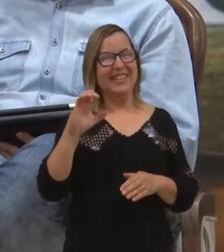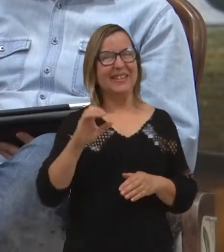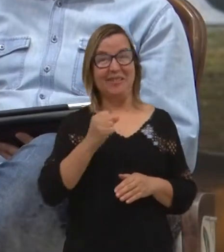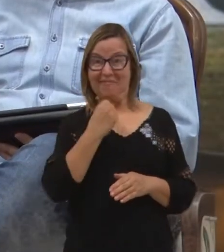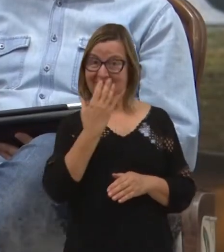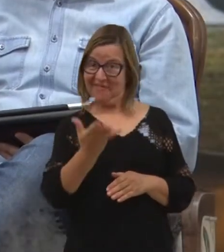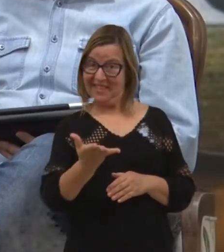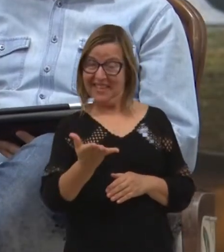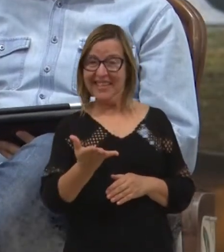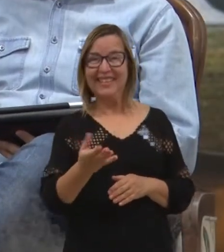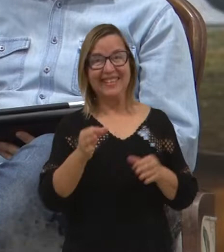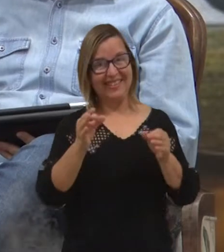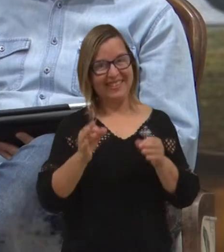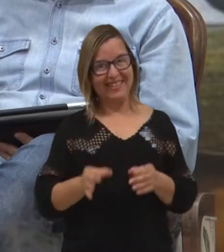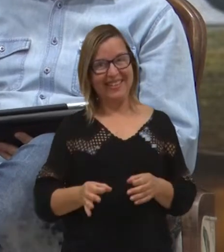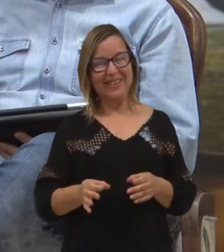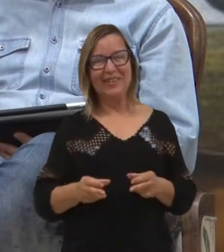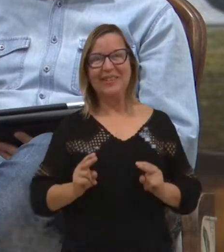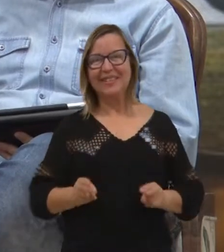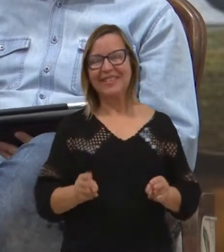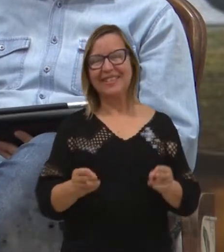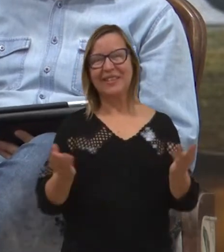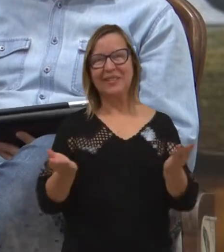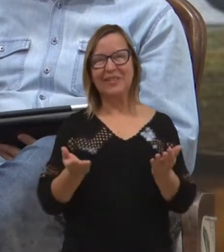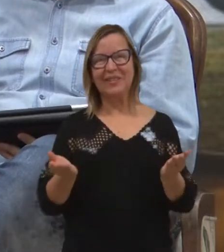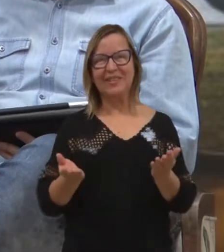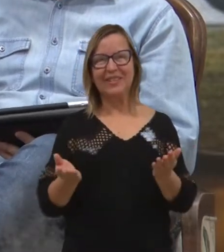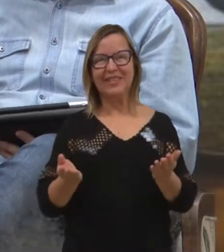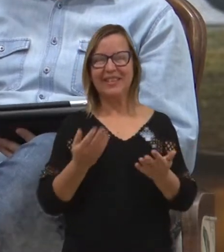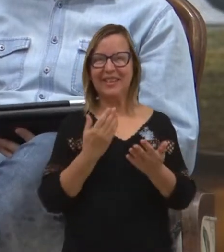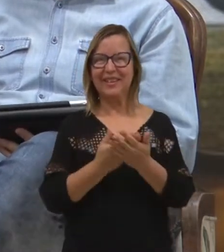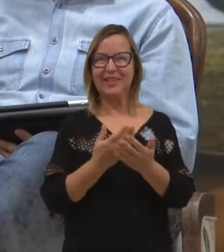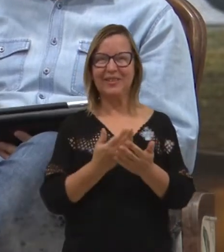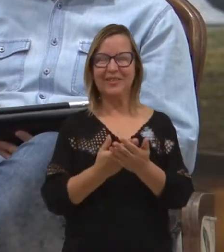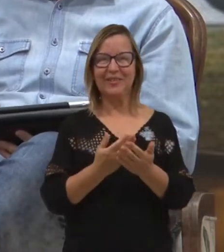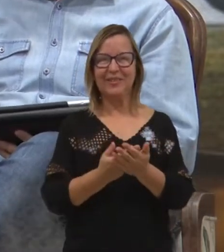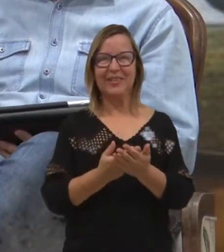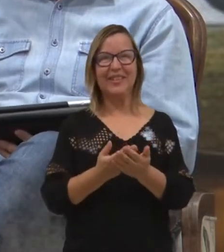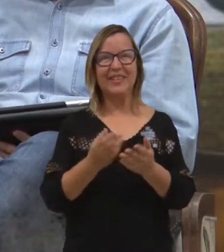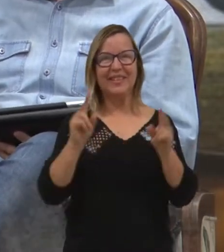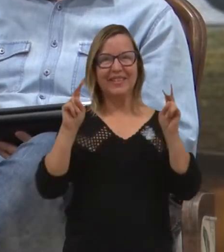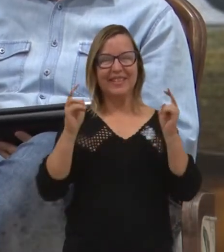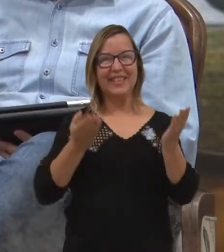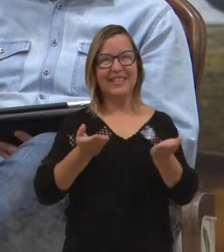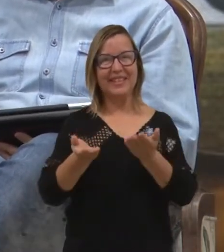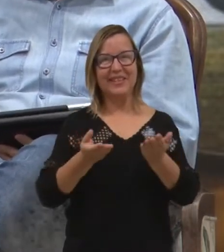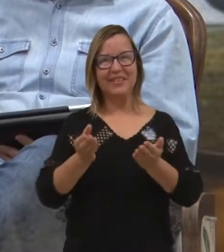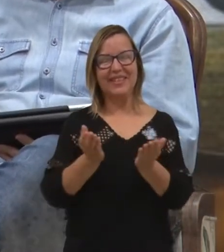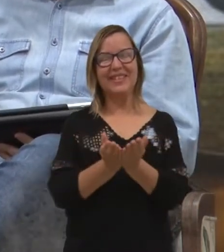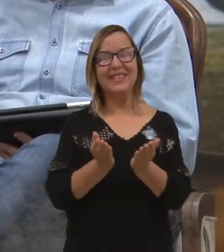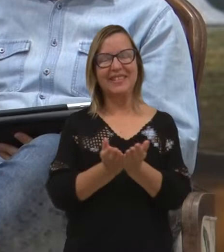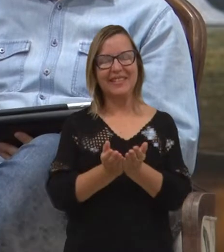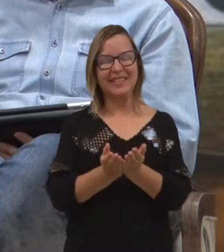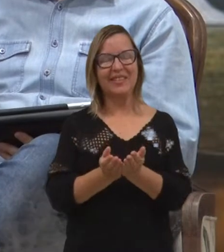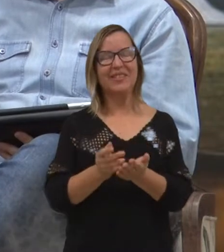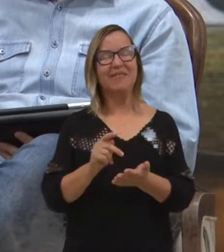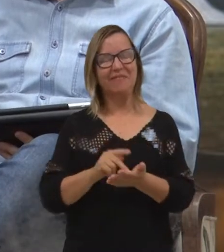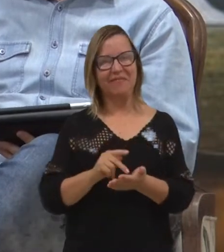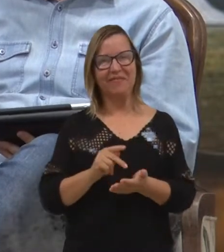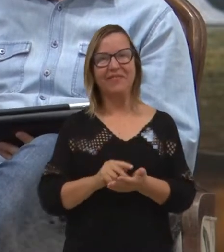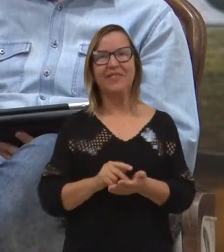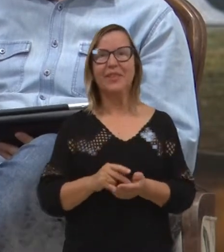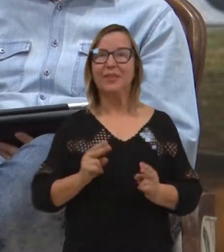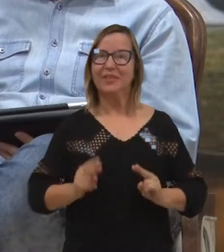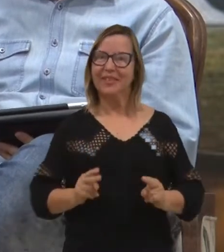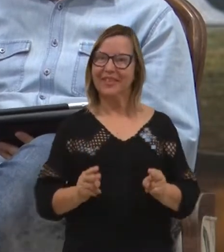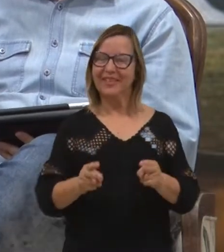certo? Vamos continuar hoje os nossos estudos sobre o servir cristão, é isso? Isso mesmo. Nós vamos